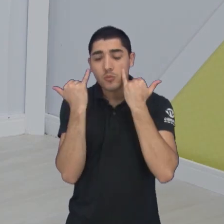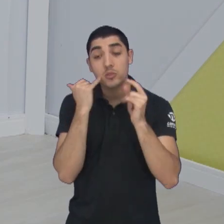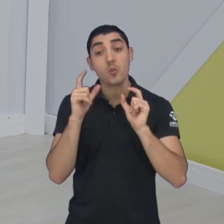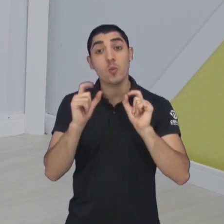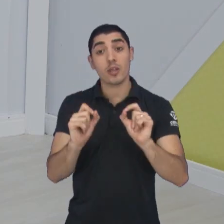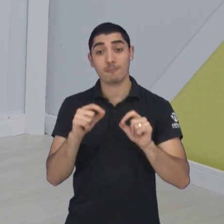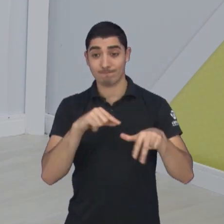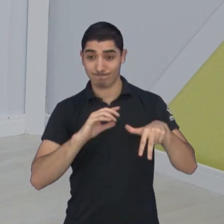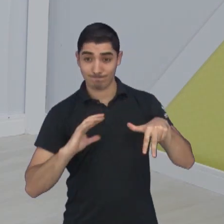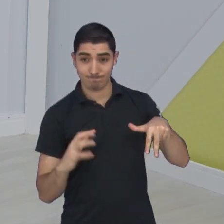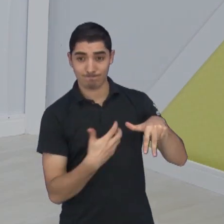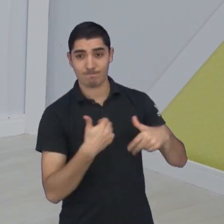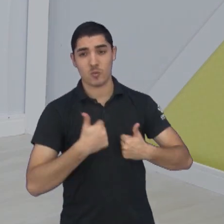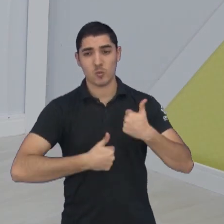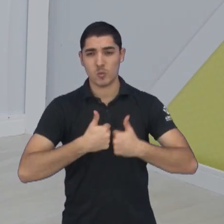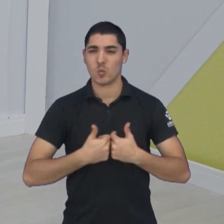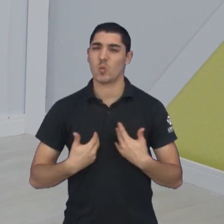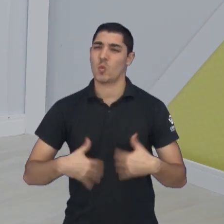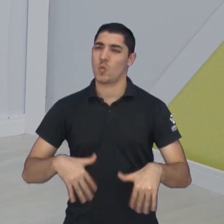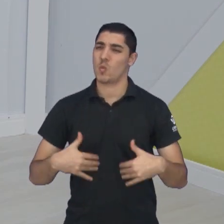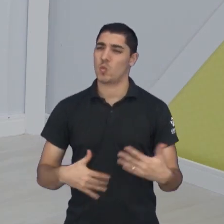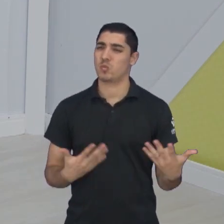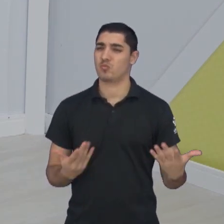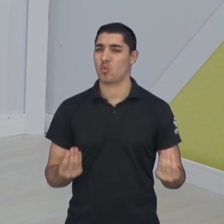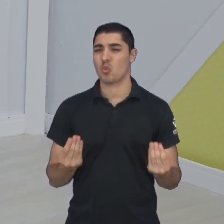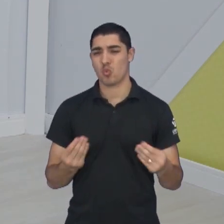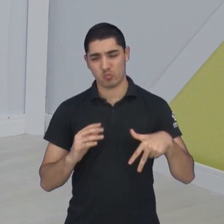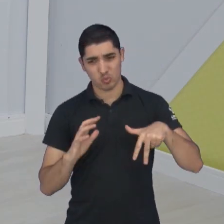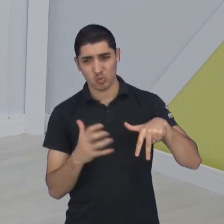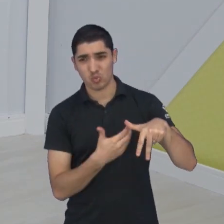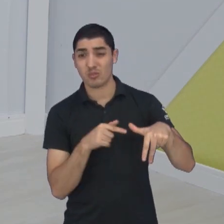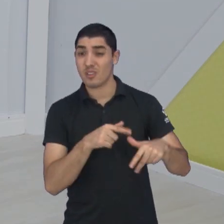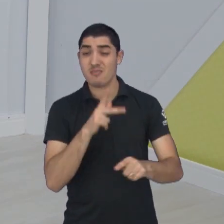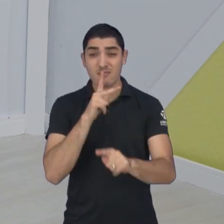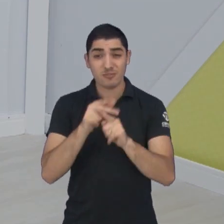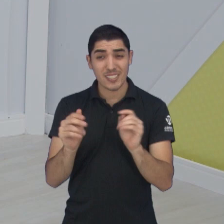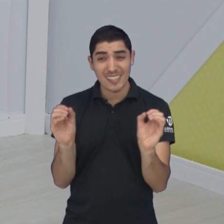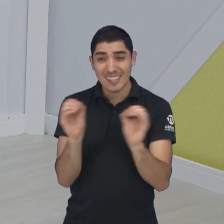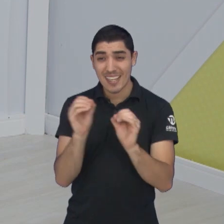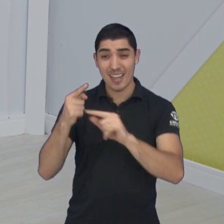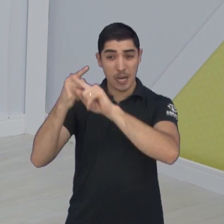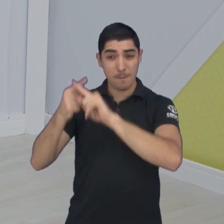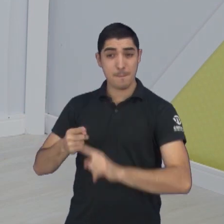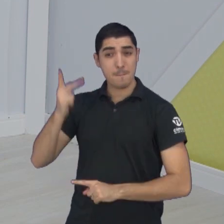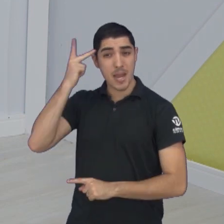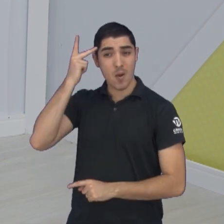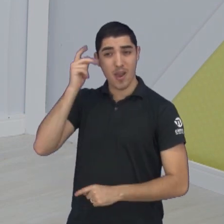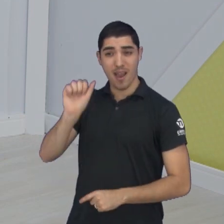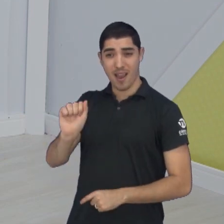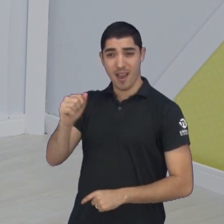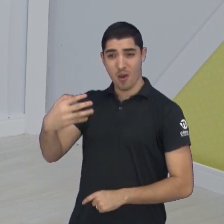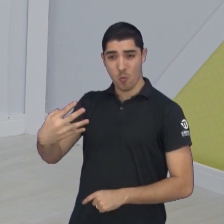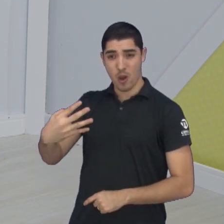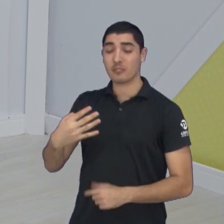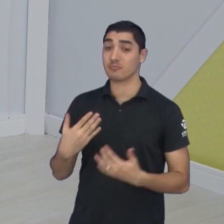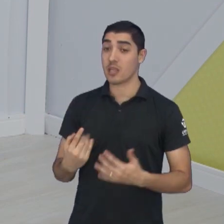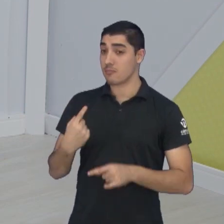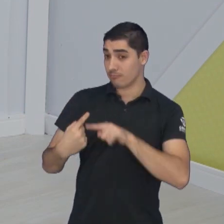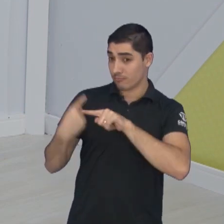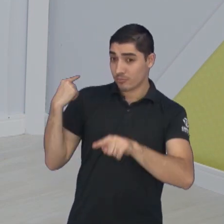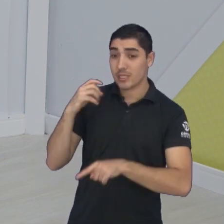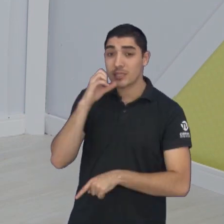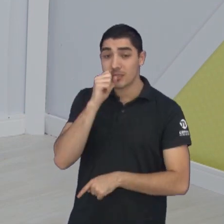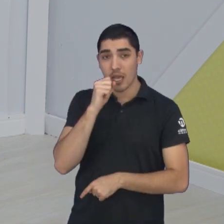falando do Joseense, que fase o Joseense, hein? O time segue sem vencer na Série A4 no último sábado. Tigre do Vale foi